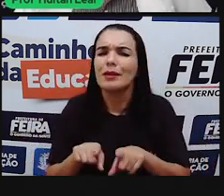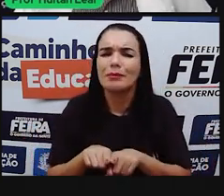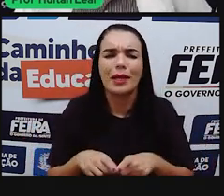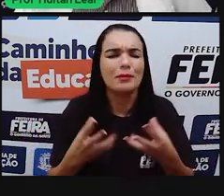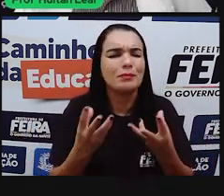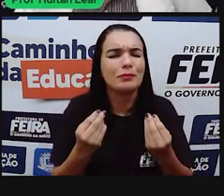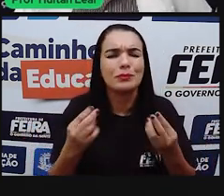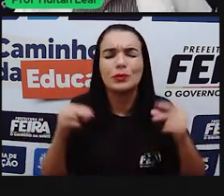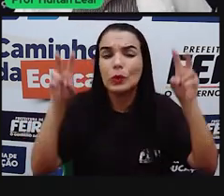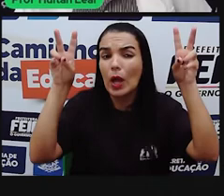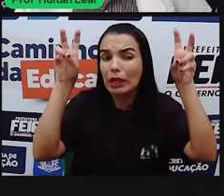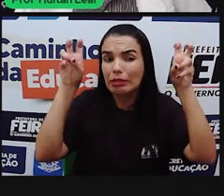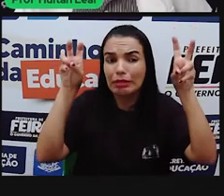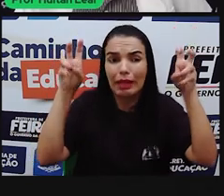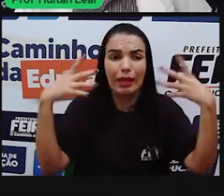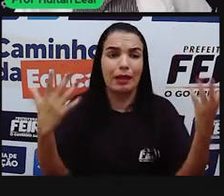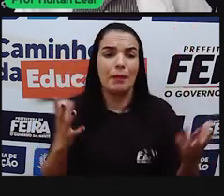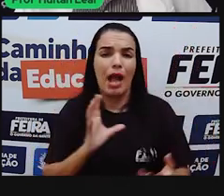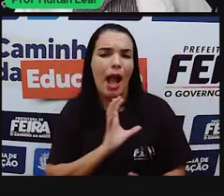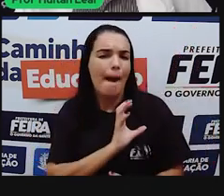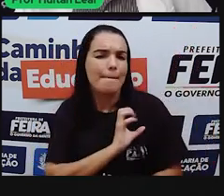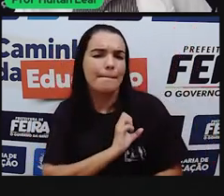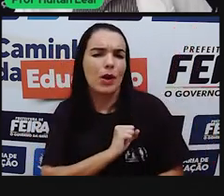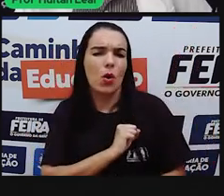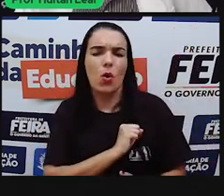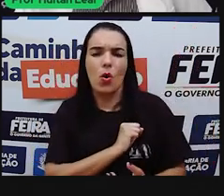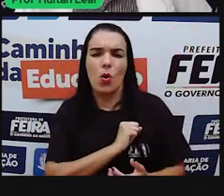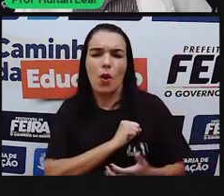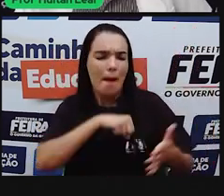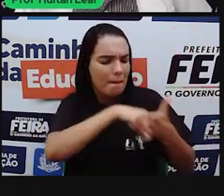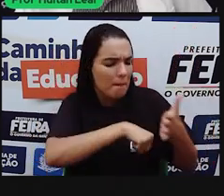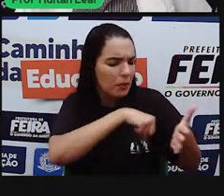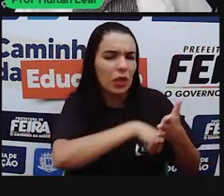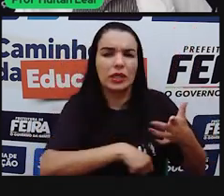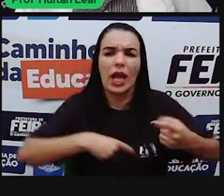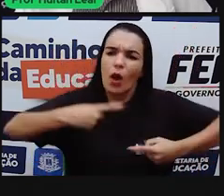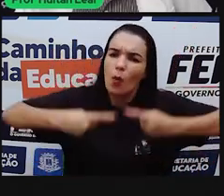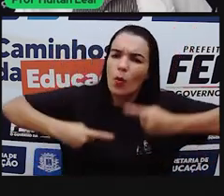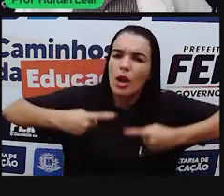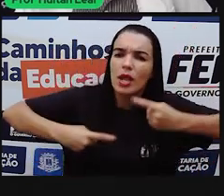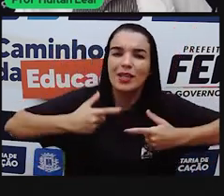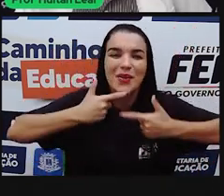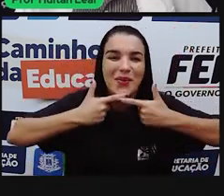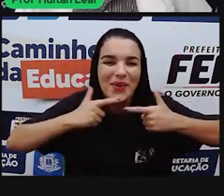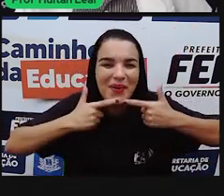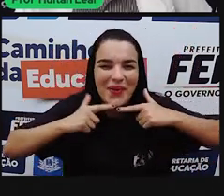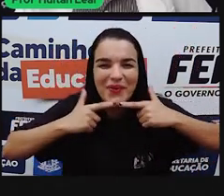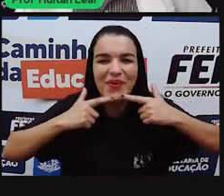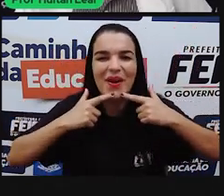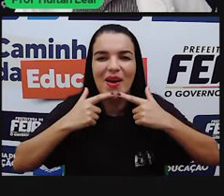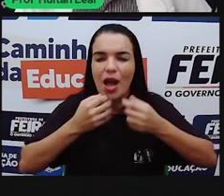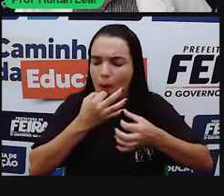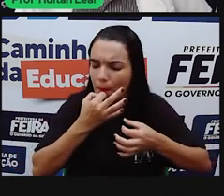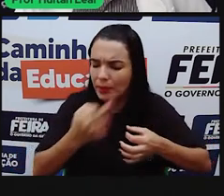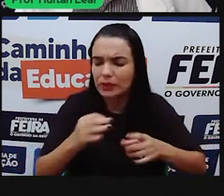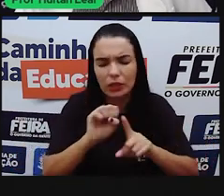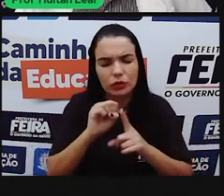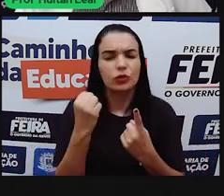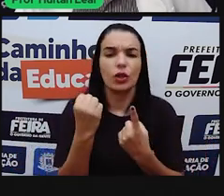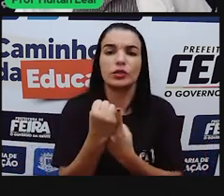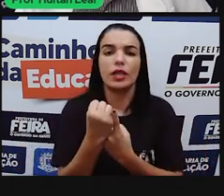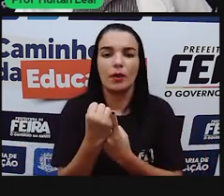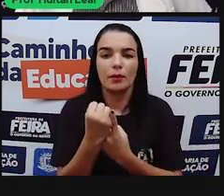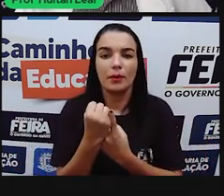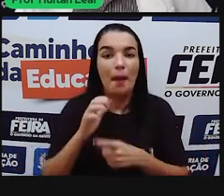diversos temas: o amor, o protesto, a política, o humor, crítica social. Com certeza, o